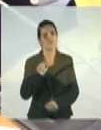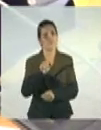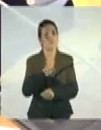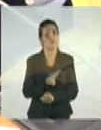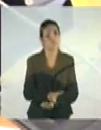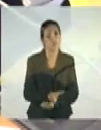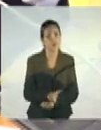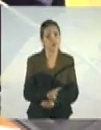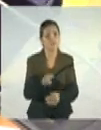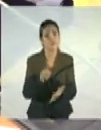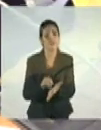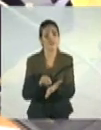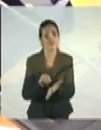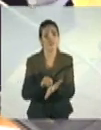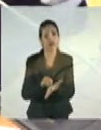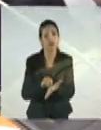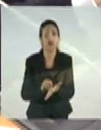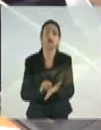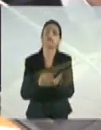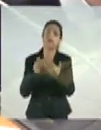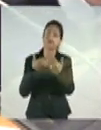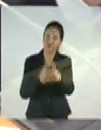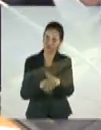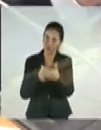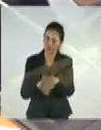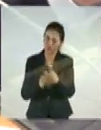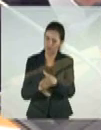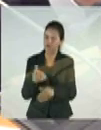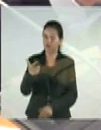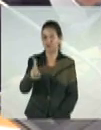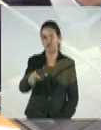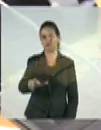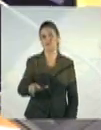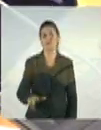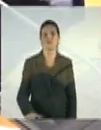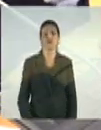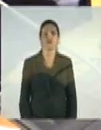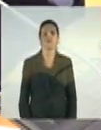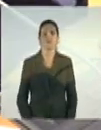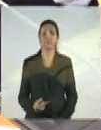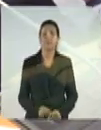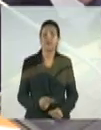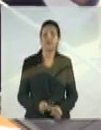restantes Faria nesse próximo concurso porque eu digo já eu vi por parte do